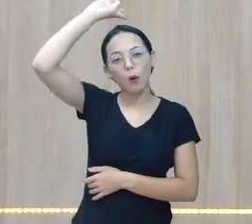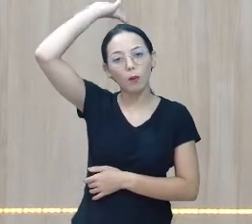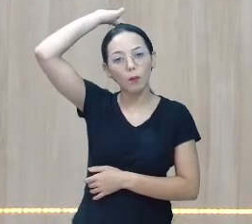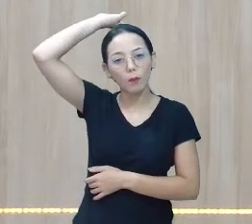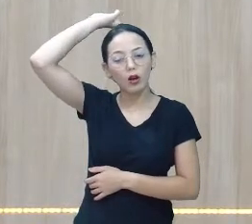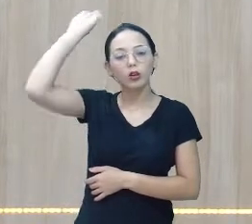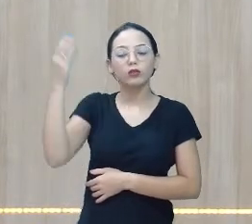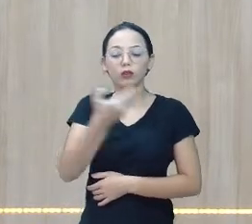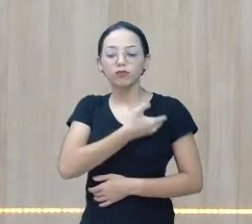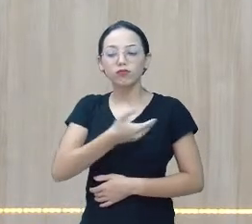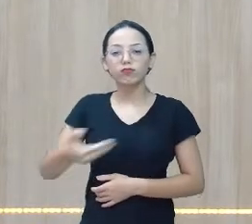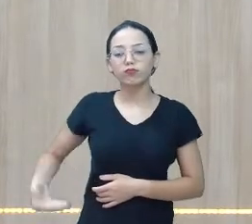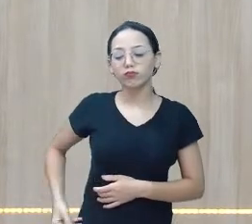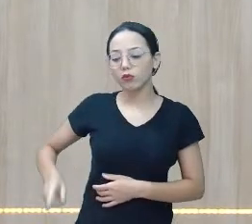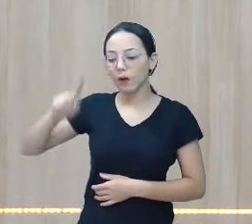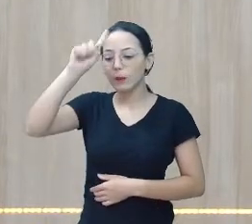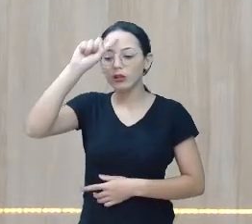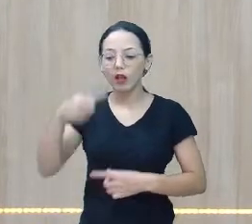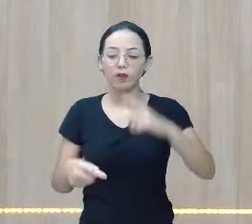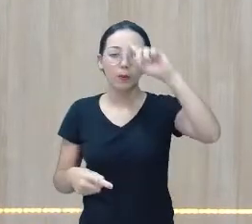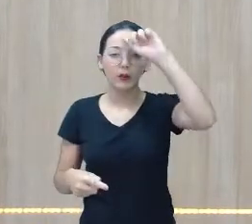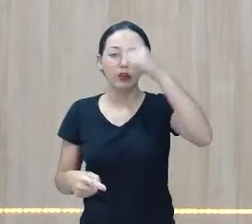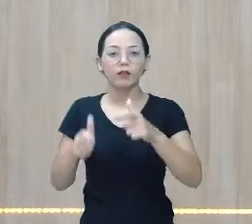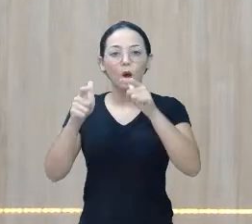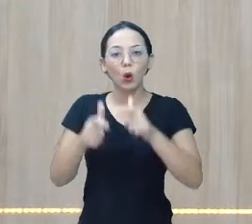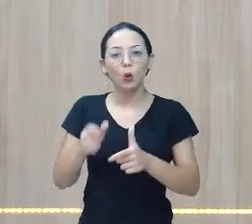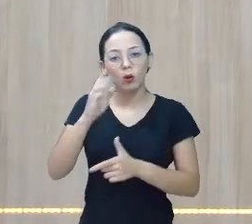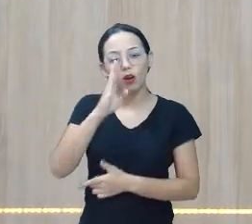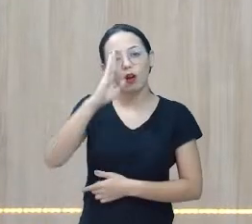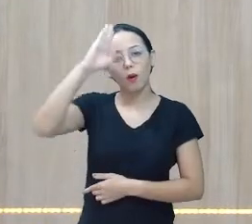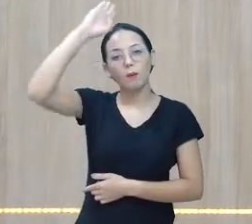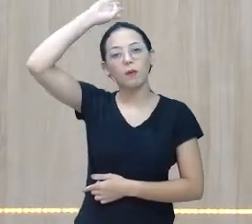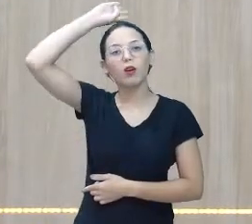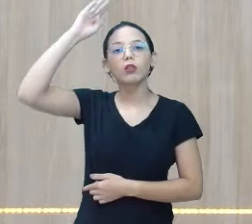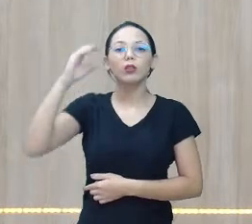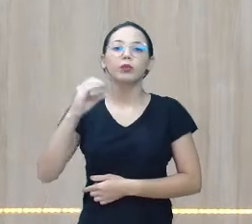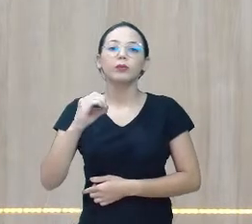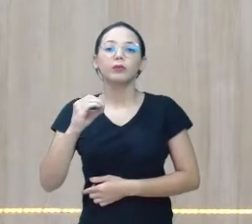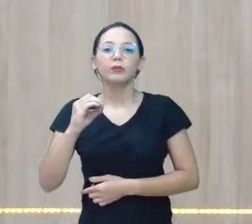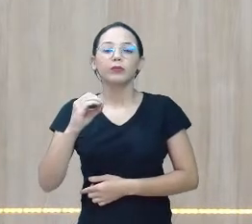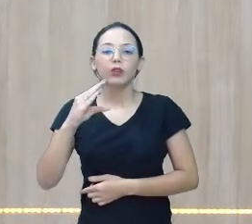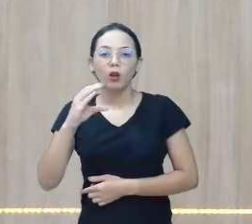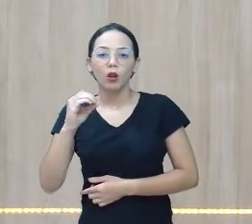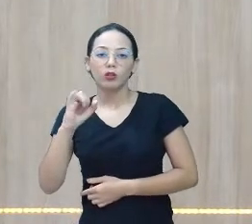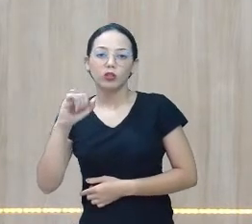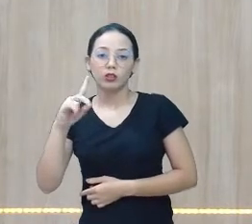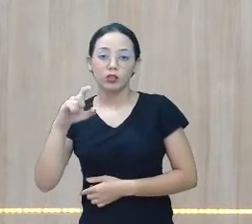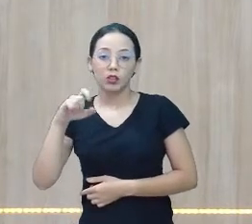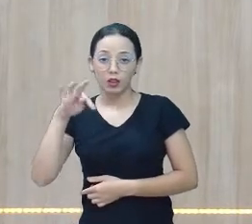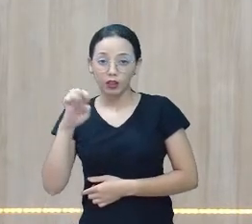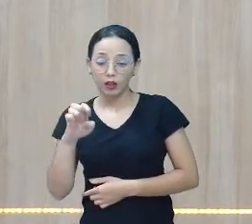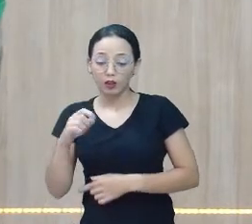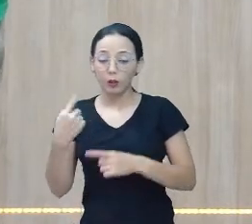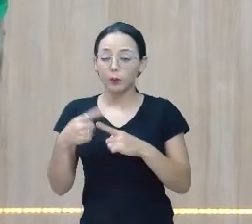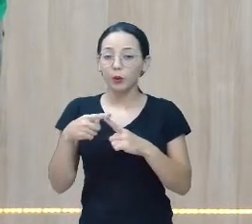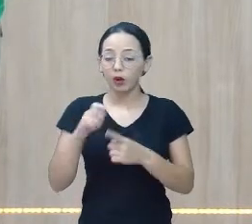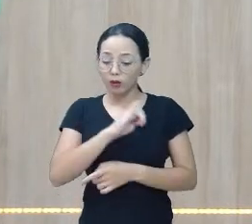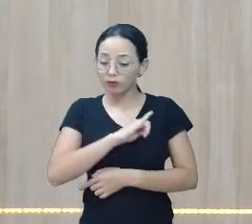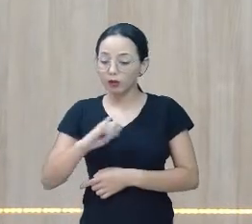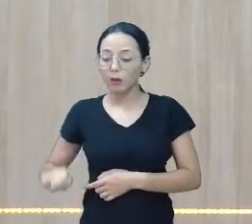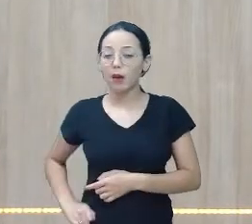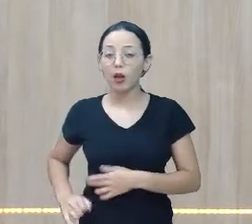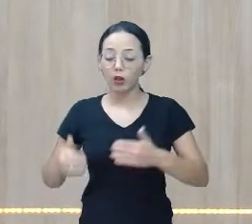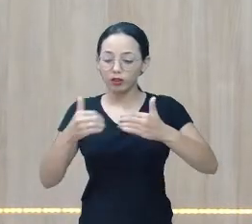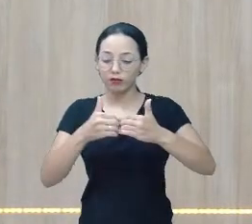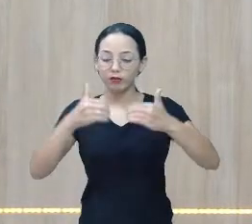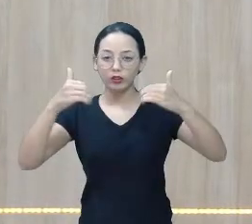que governava o Império Romano do Ocidente. Porque nós vamos ver mais na frente que o império ele chega a ser dividido